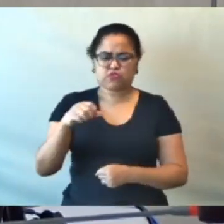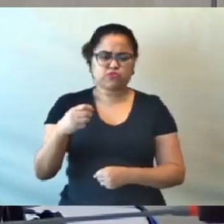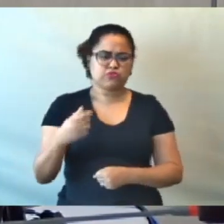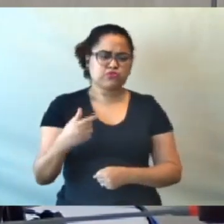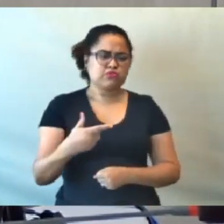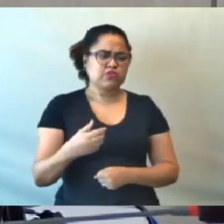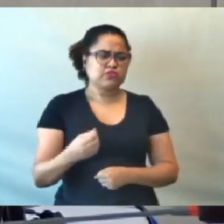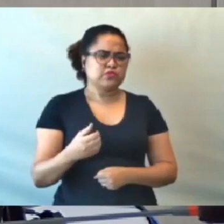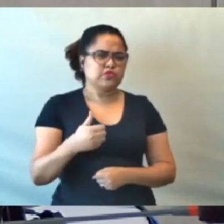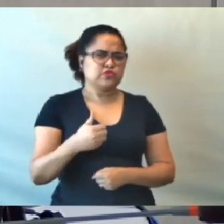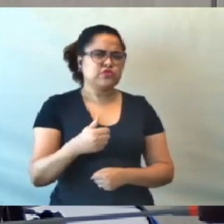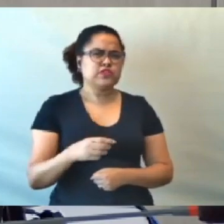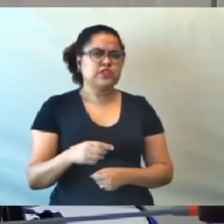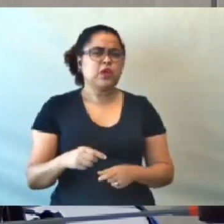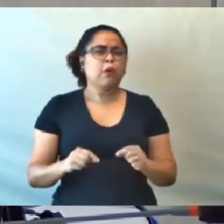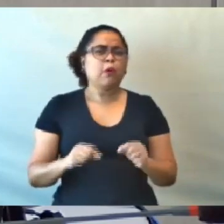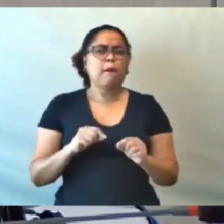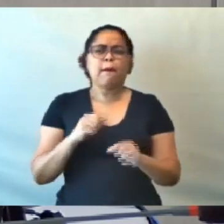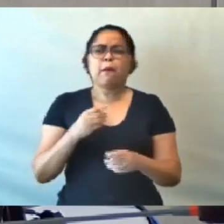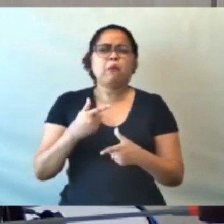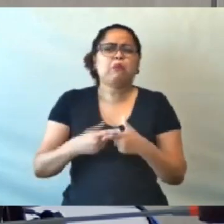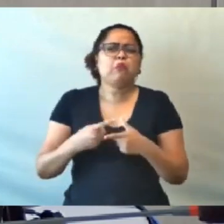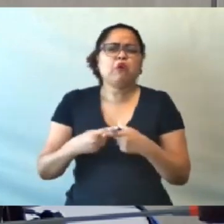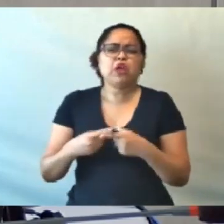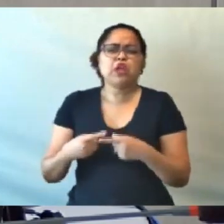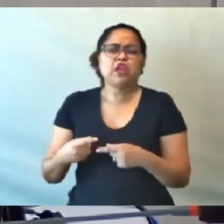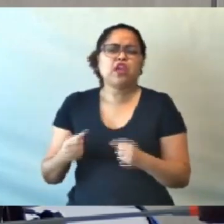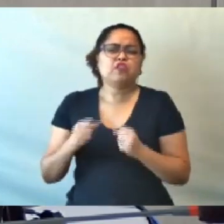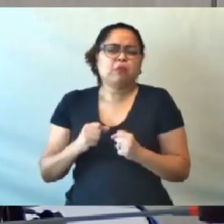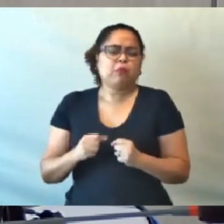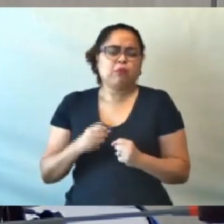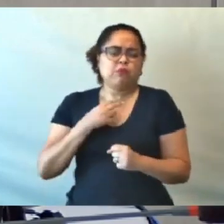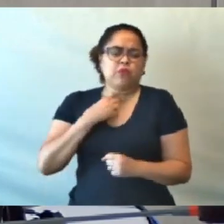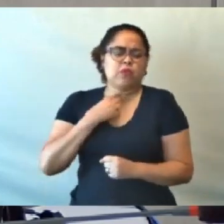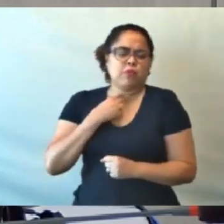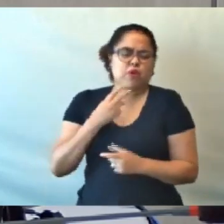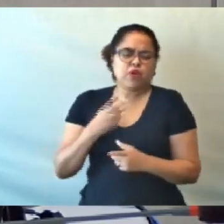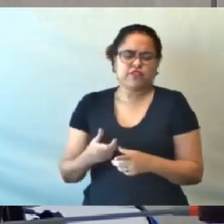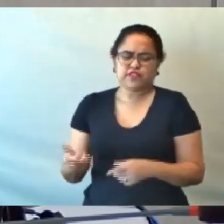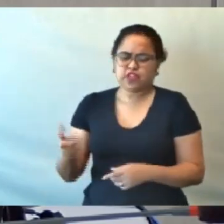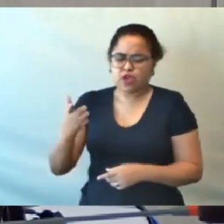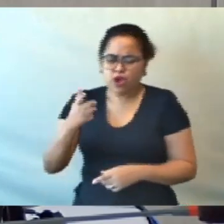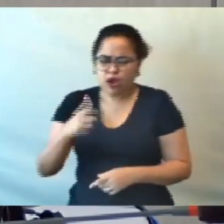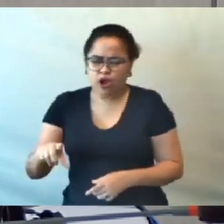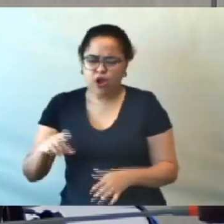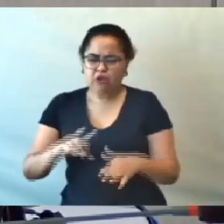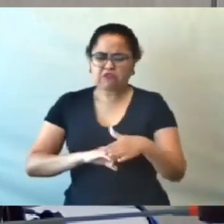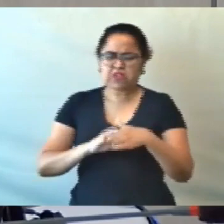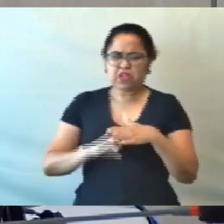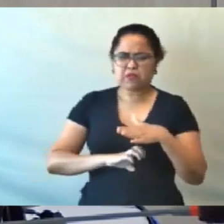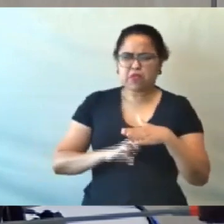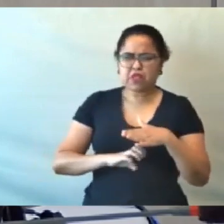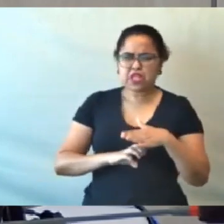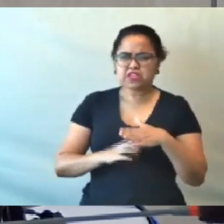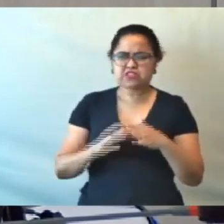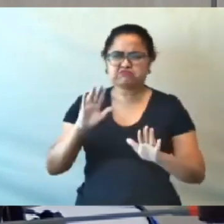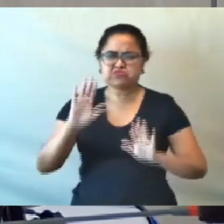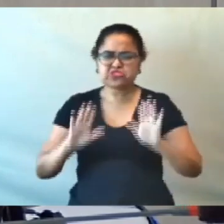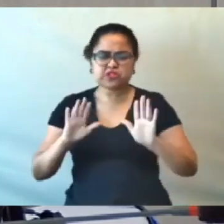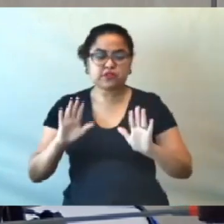sequência de 2016 em diante? A prefeitura simplesmente vai lá e banca novamente uma contratação